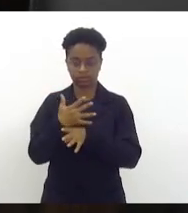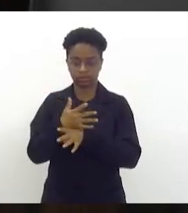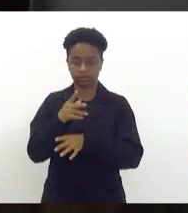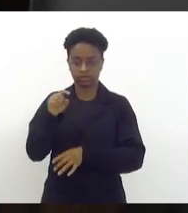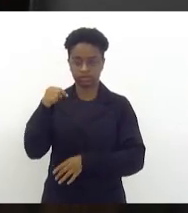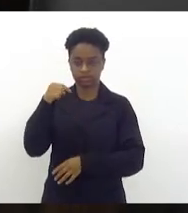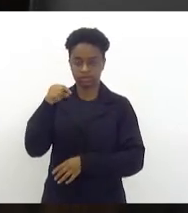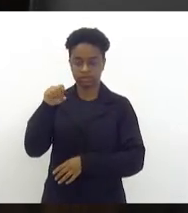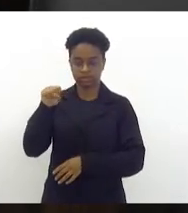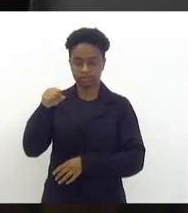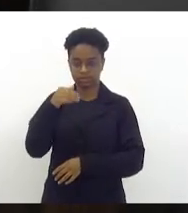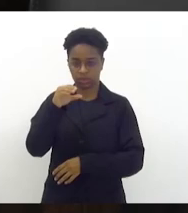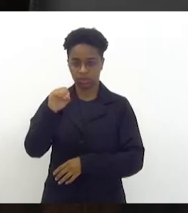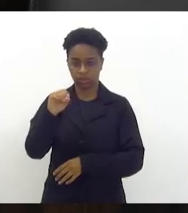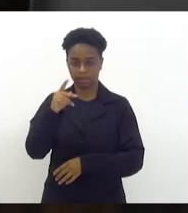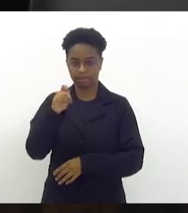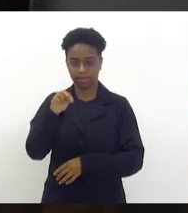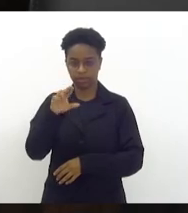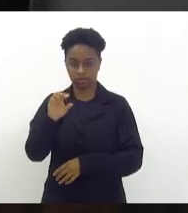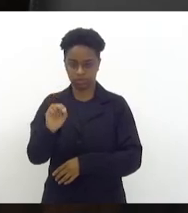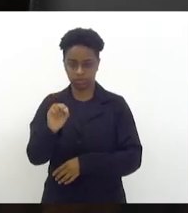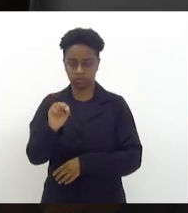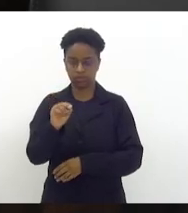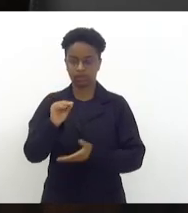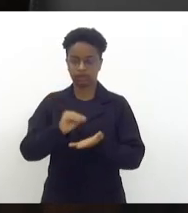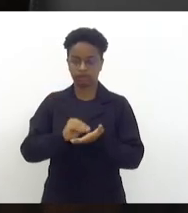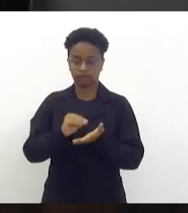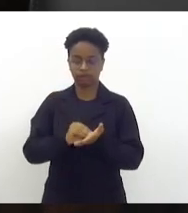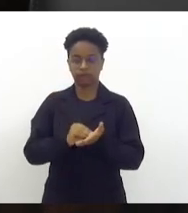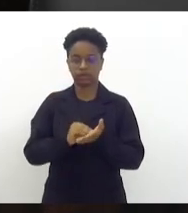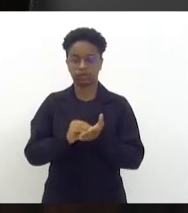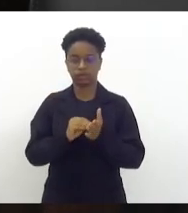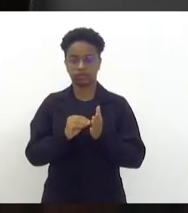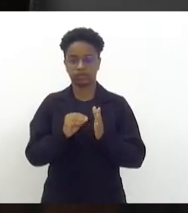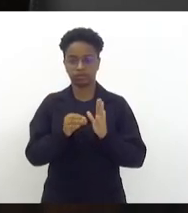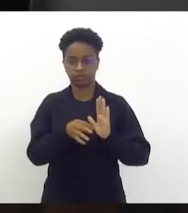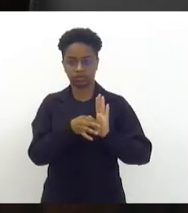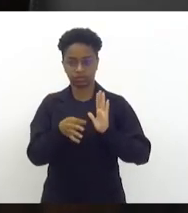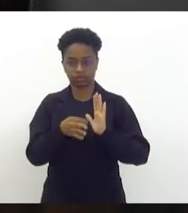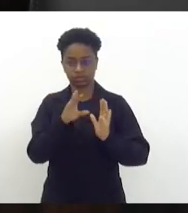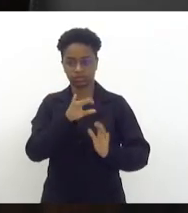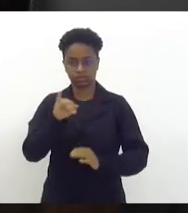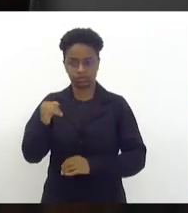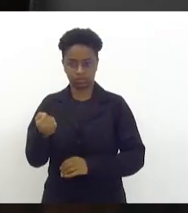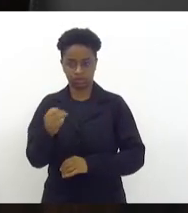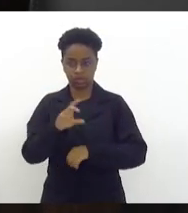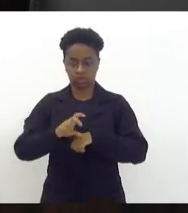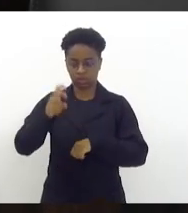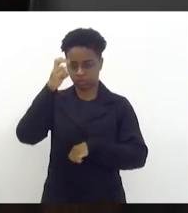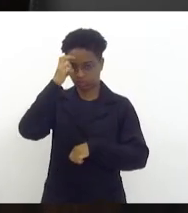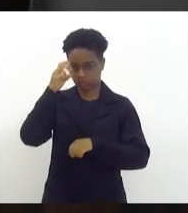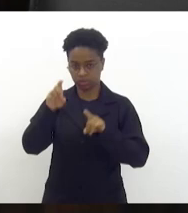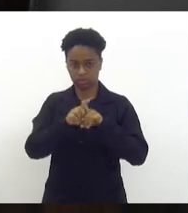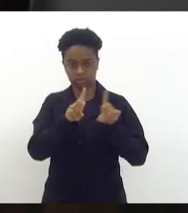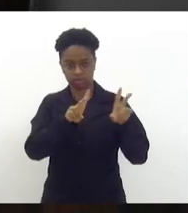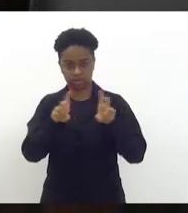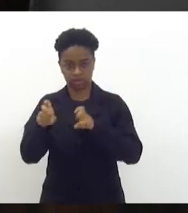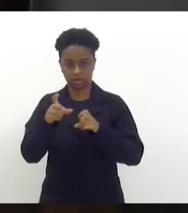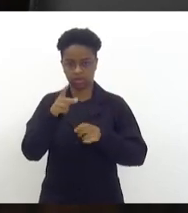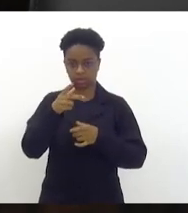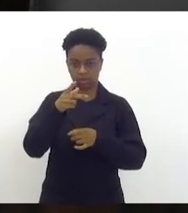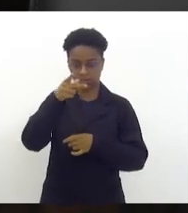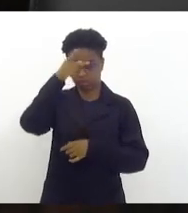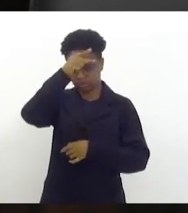pendente dos pareceres da Comissão de Constituição e Justiça, de Cultura e de Assuntos Municipais e de